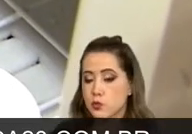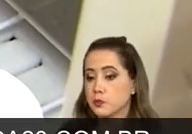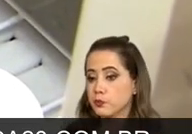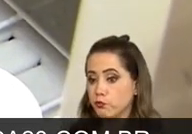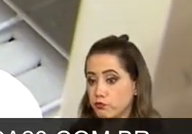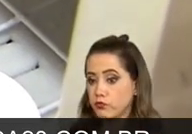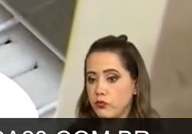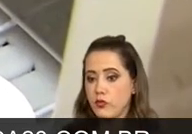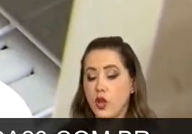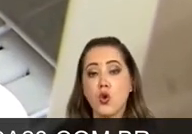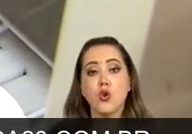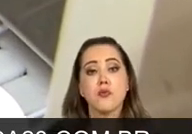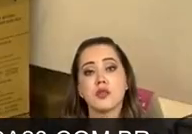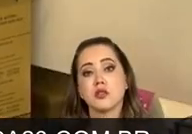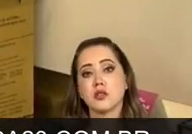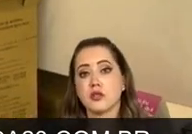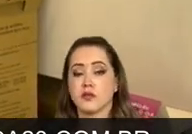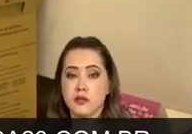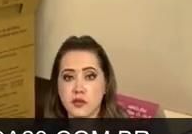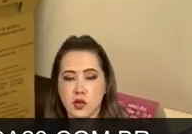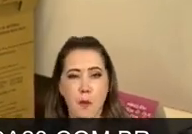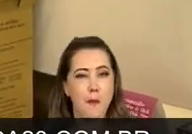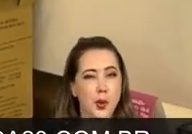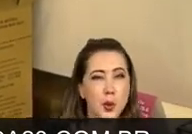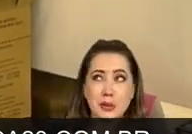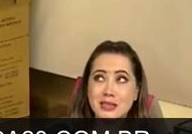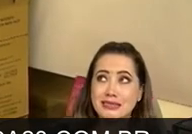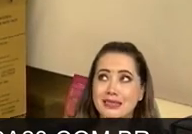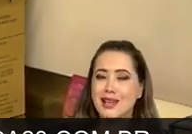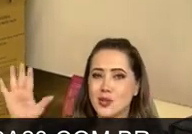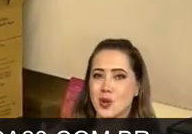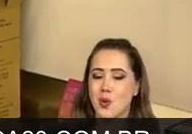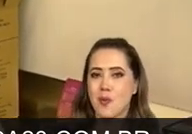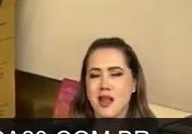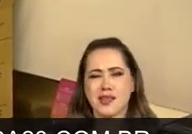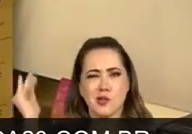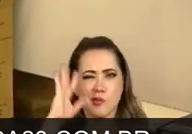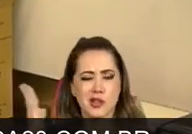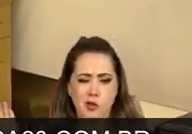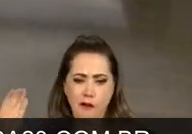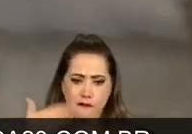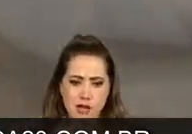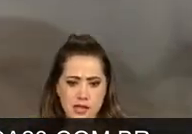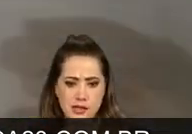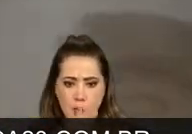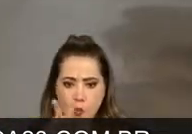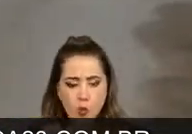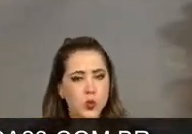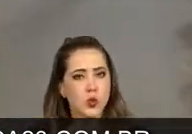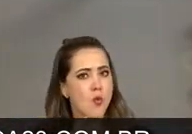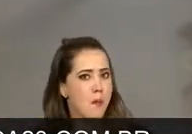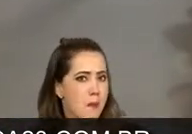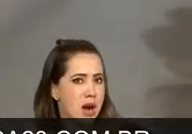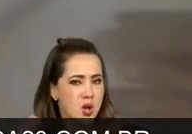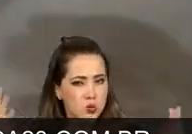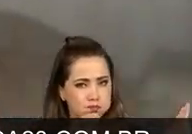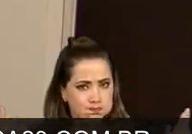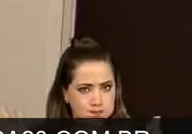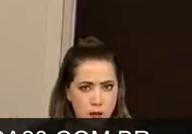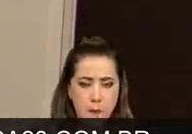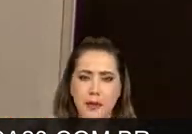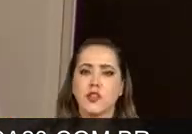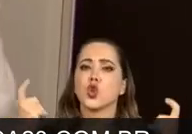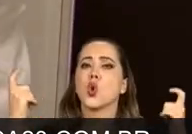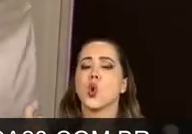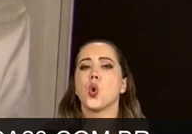nasce para transformar o cenário o Brasil se torna um centro de referência mundial com a maior e mais complexa